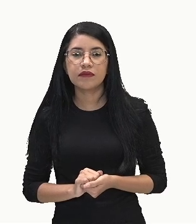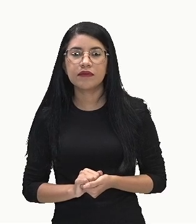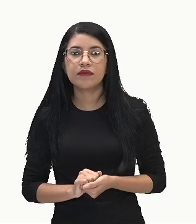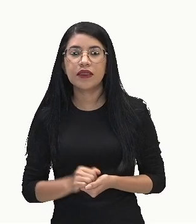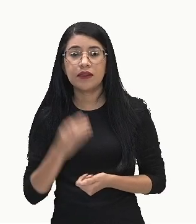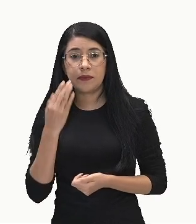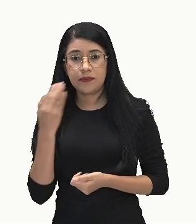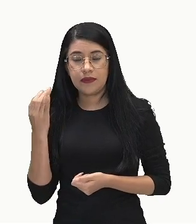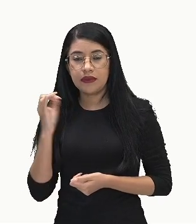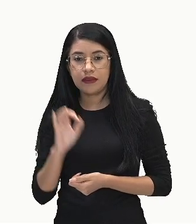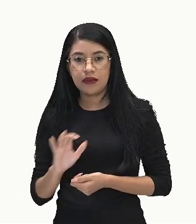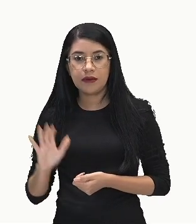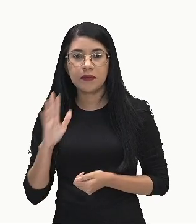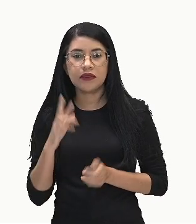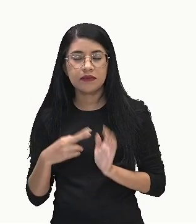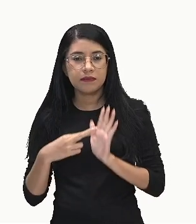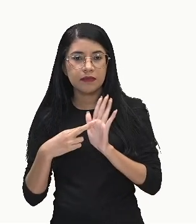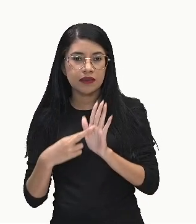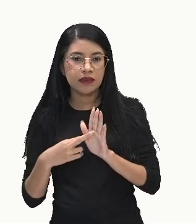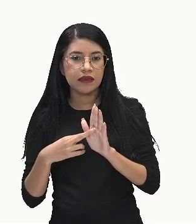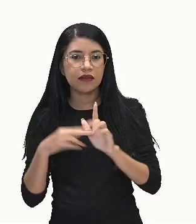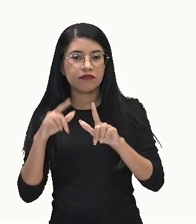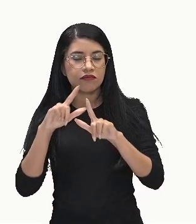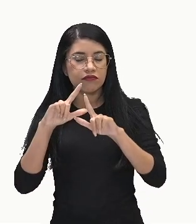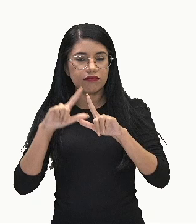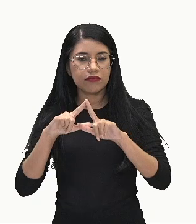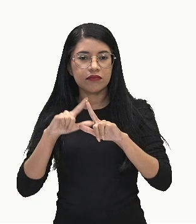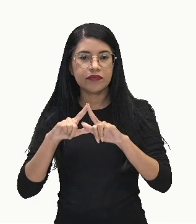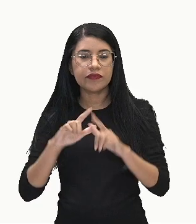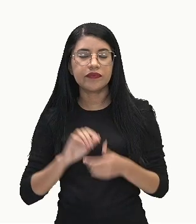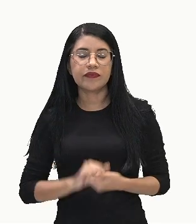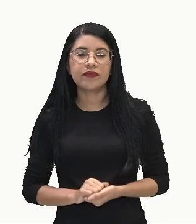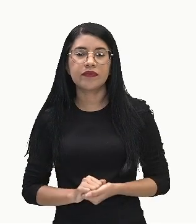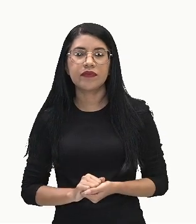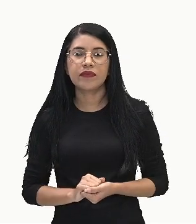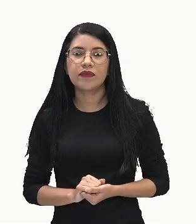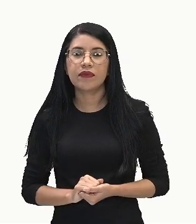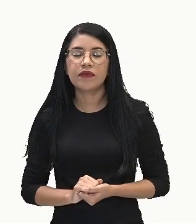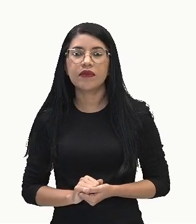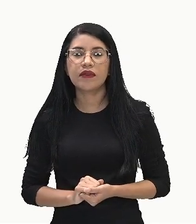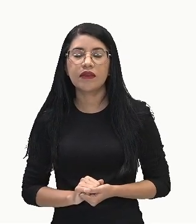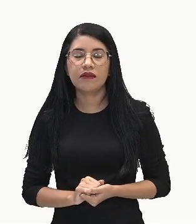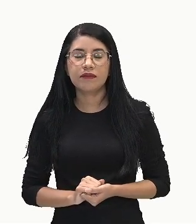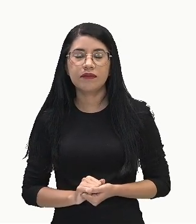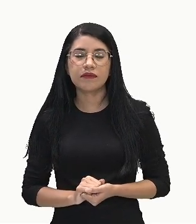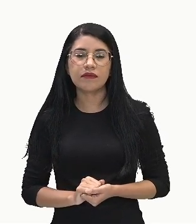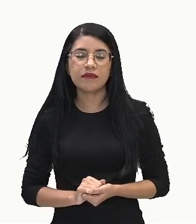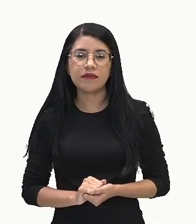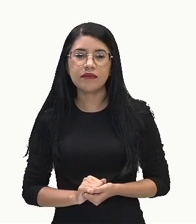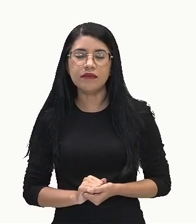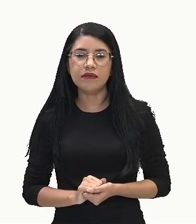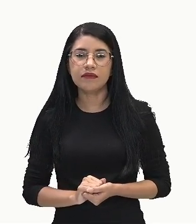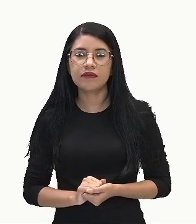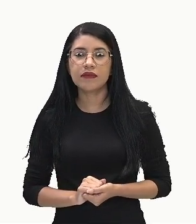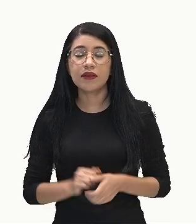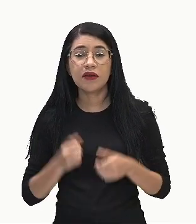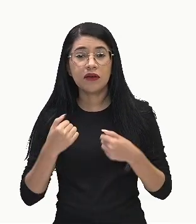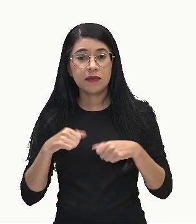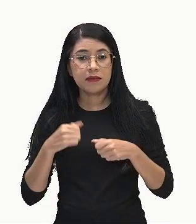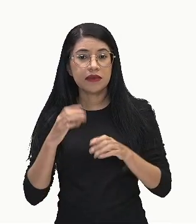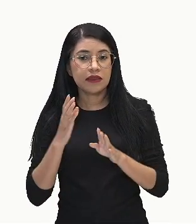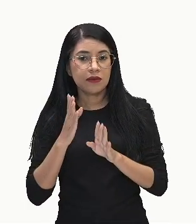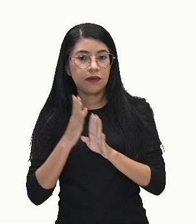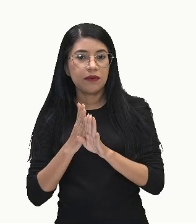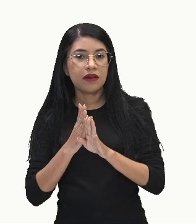está o ângulo de 60 graus. Muito bem, meus amigos. Ele quer saber quanto vale o